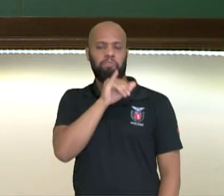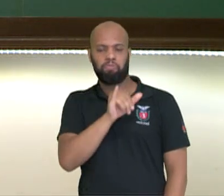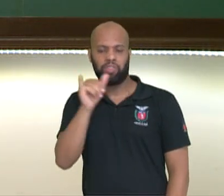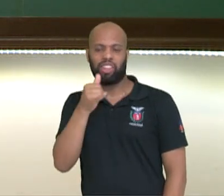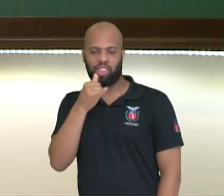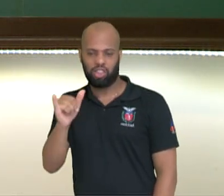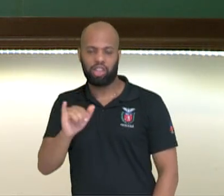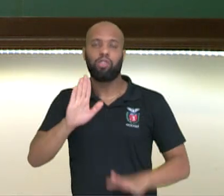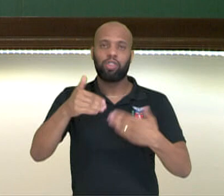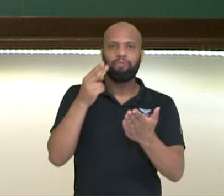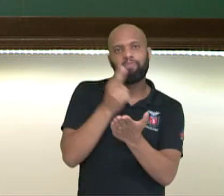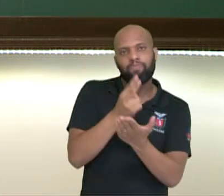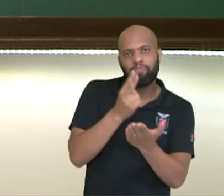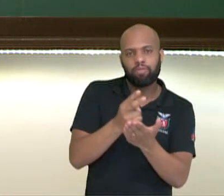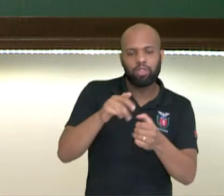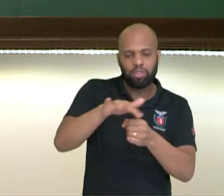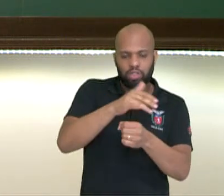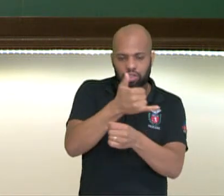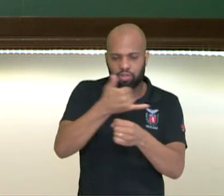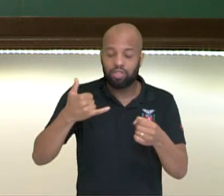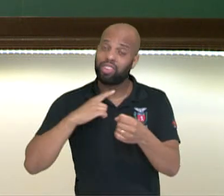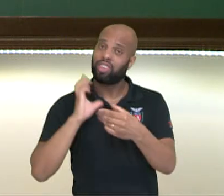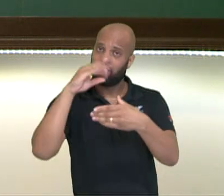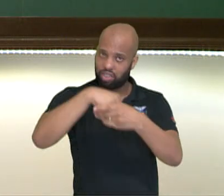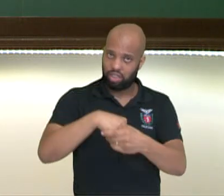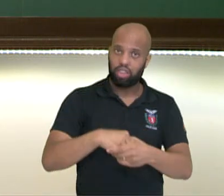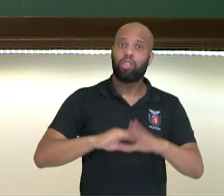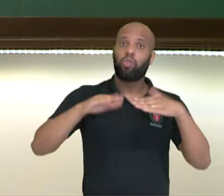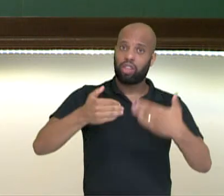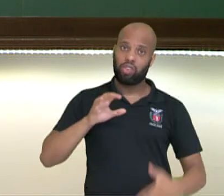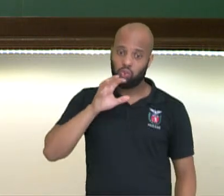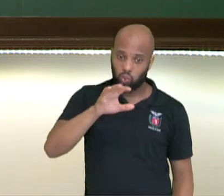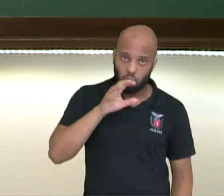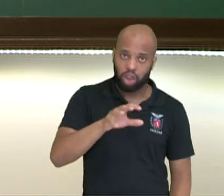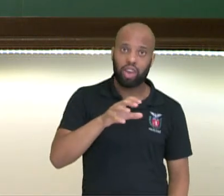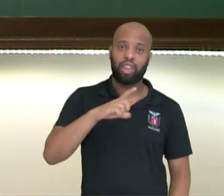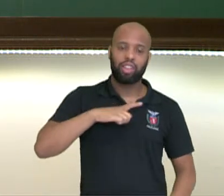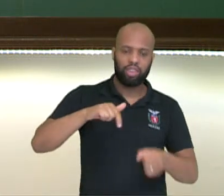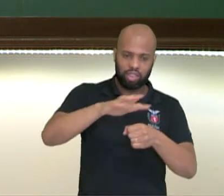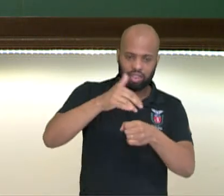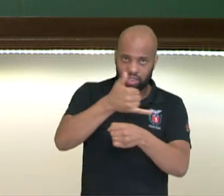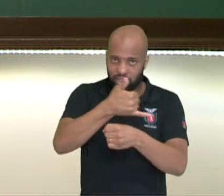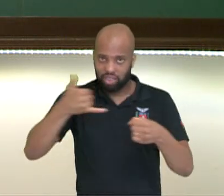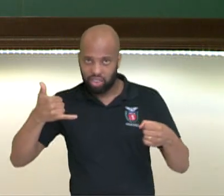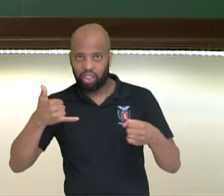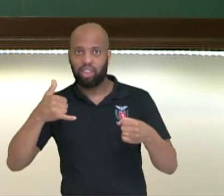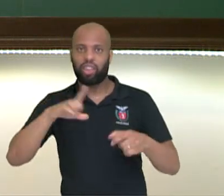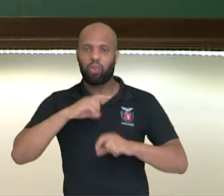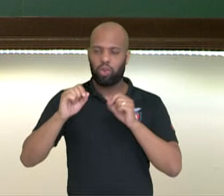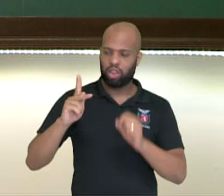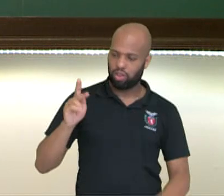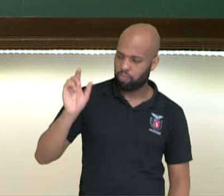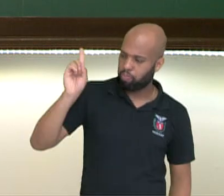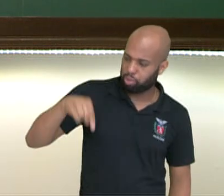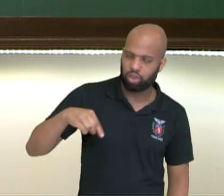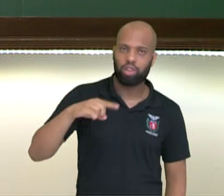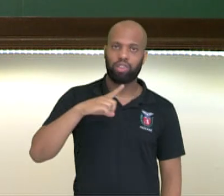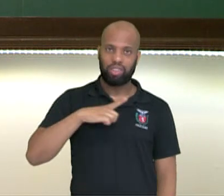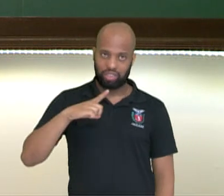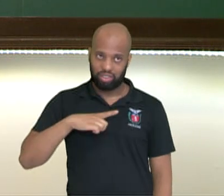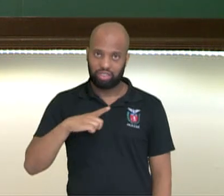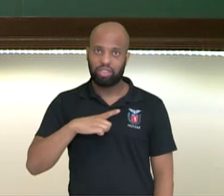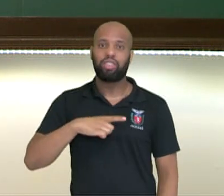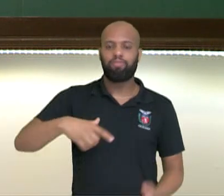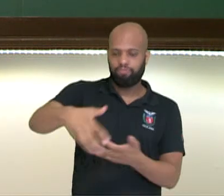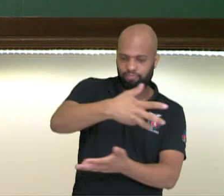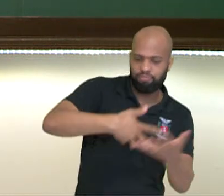então ele consegue manter essa carga dentro dele. Essa carga acumulada ali, esses cristais, essa poeira acumulada eletricamente, com